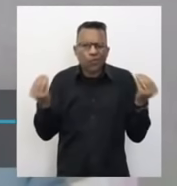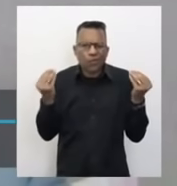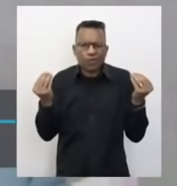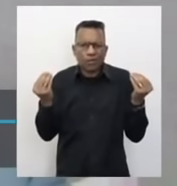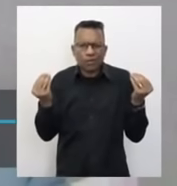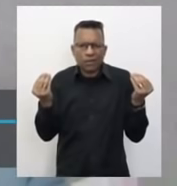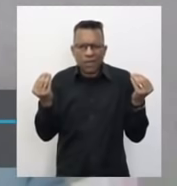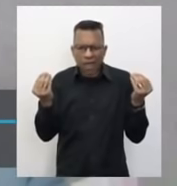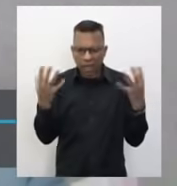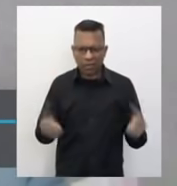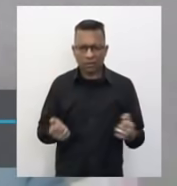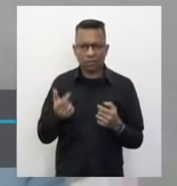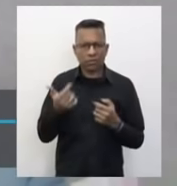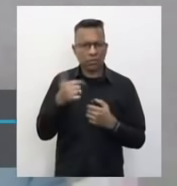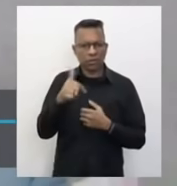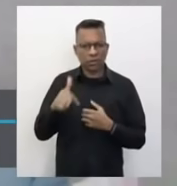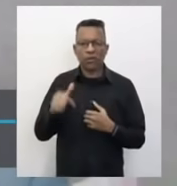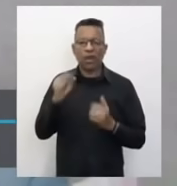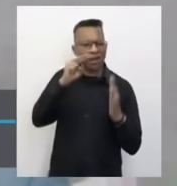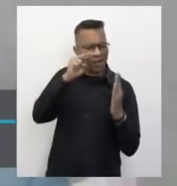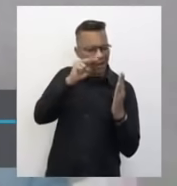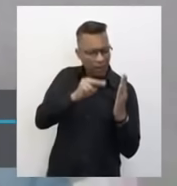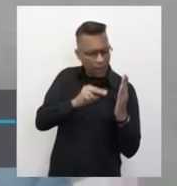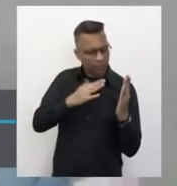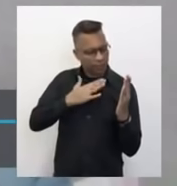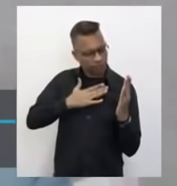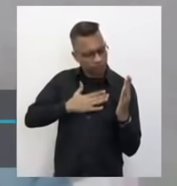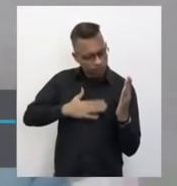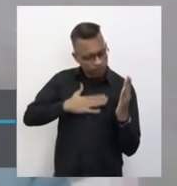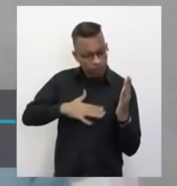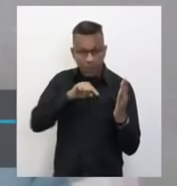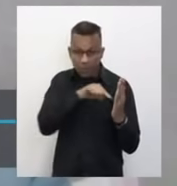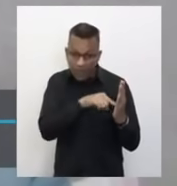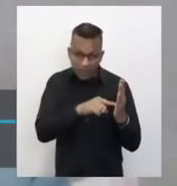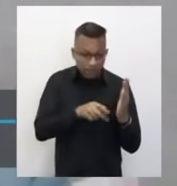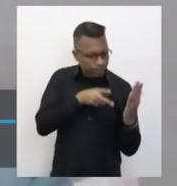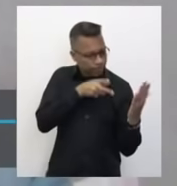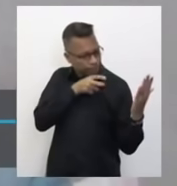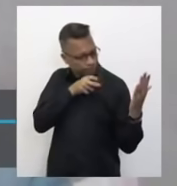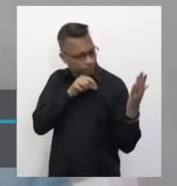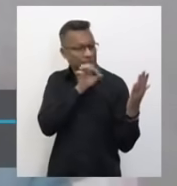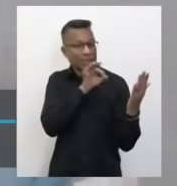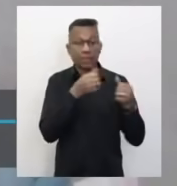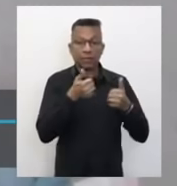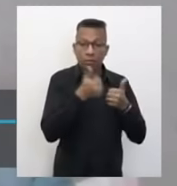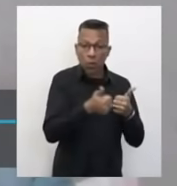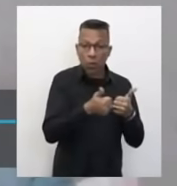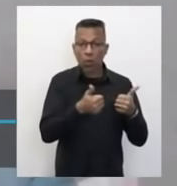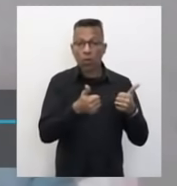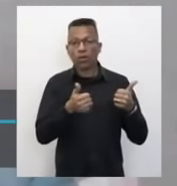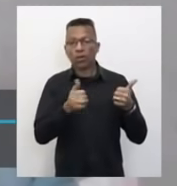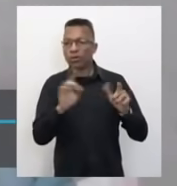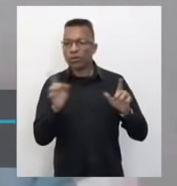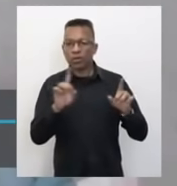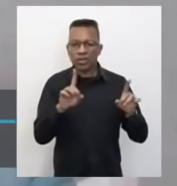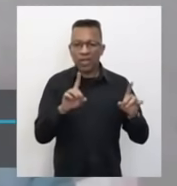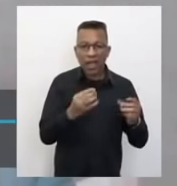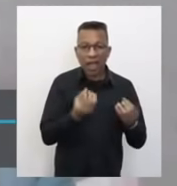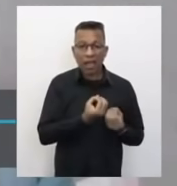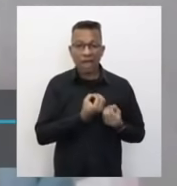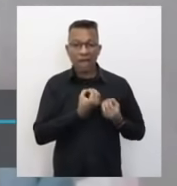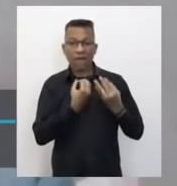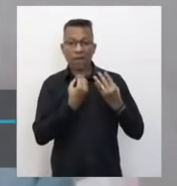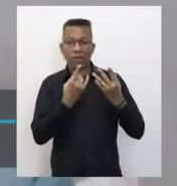Então, leiam com calma aquela mensagem. Vejam se aquilo realmente está sendo positivo, se não traz nada